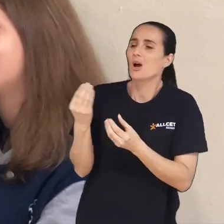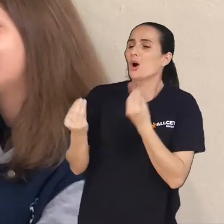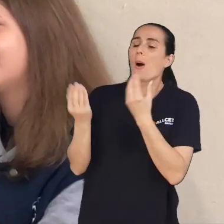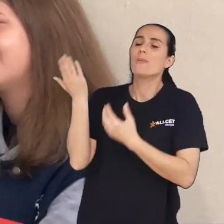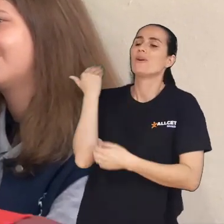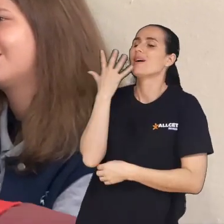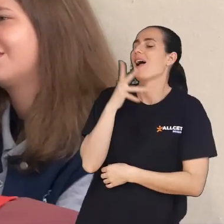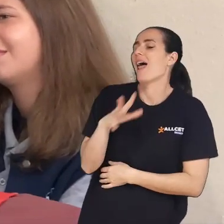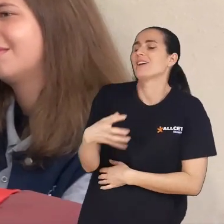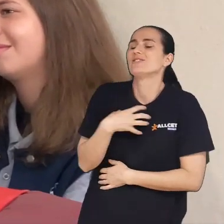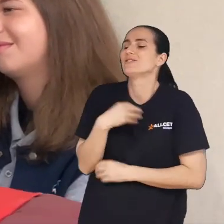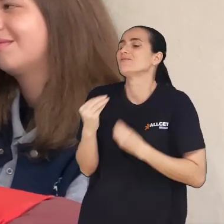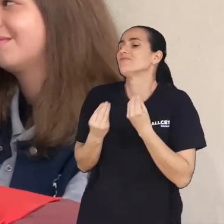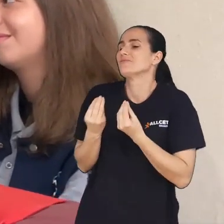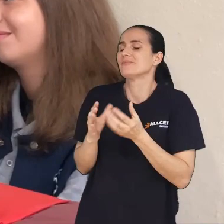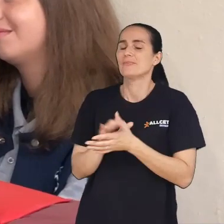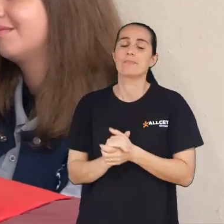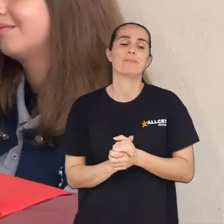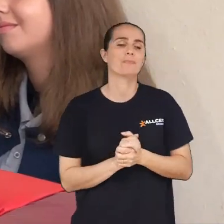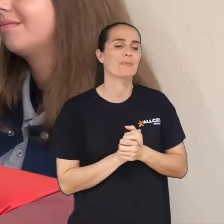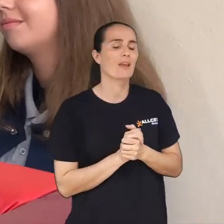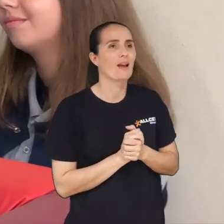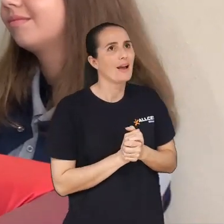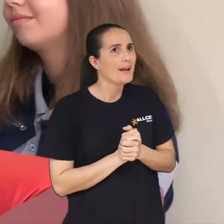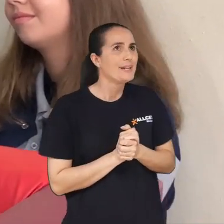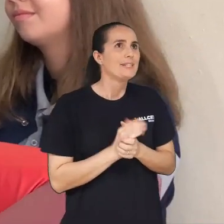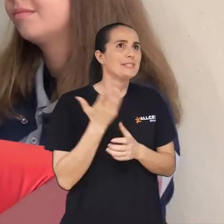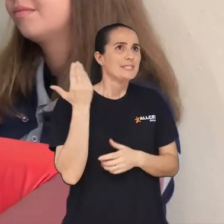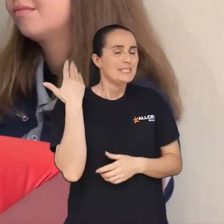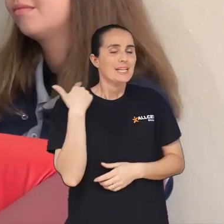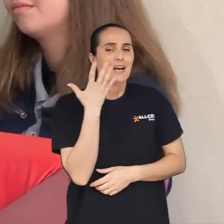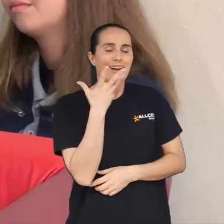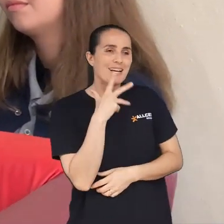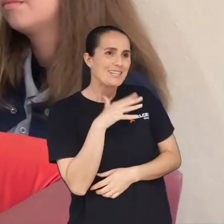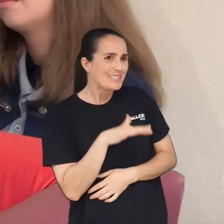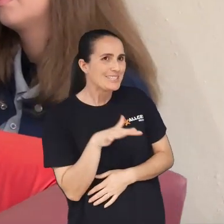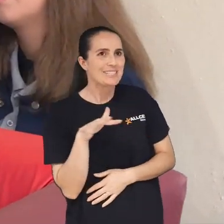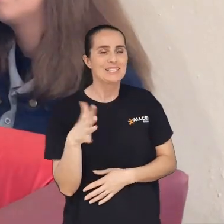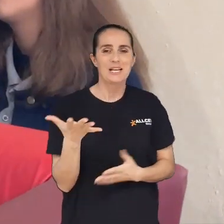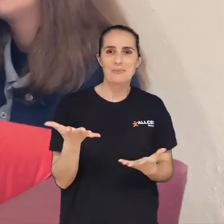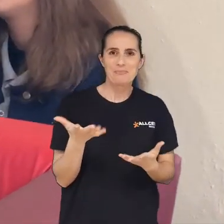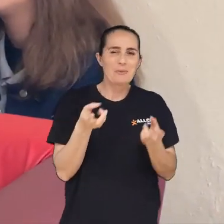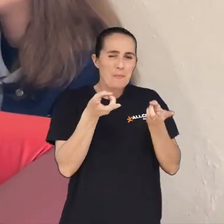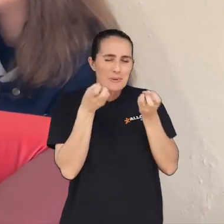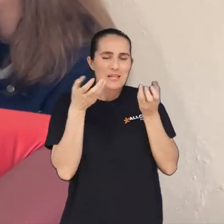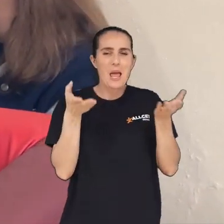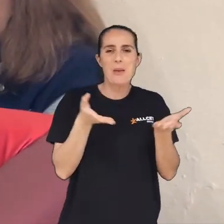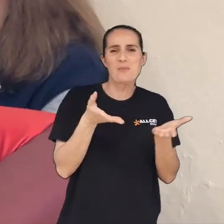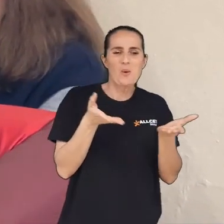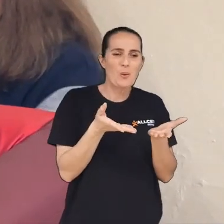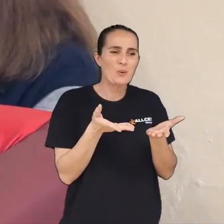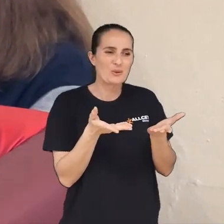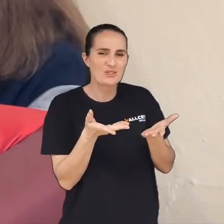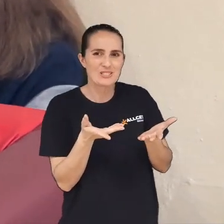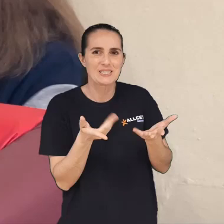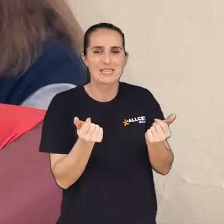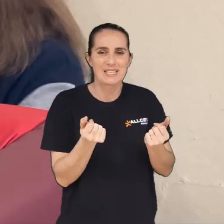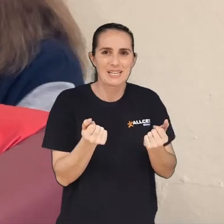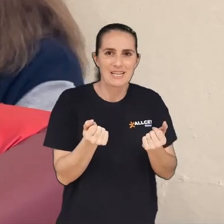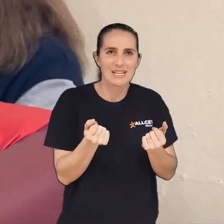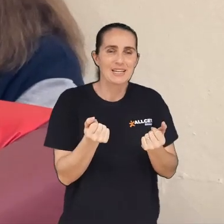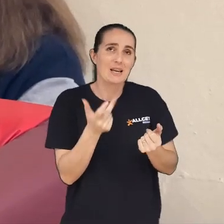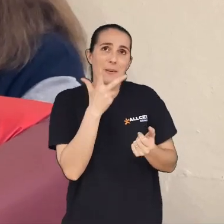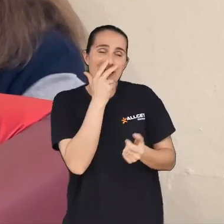época? Era ser criança naquela época. A gente vê hoje em dia com saudosismo,